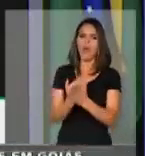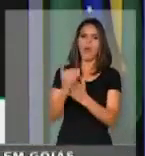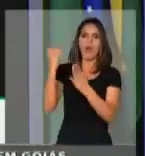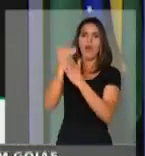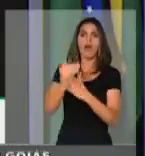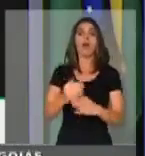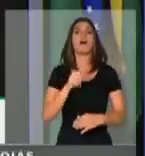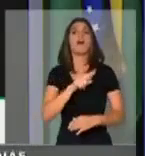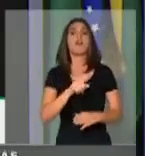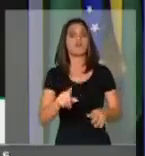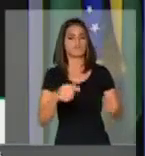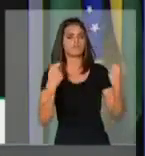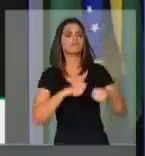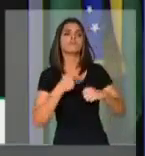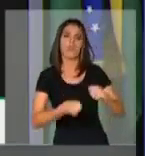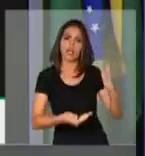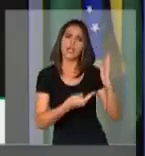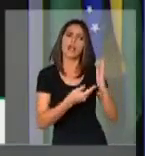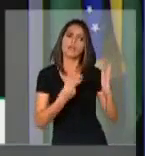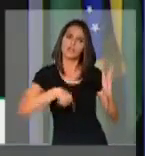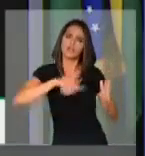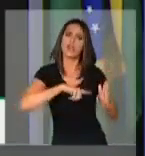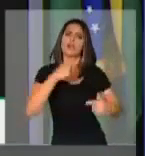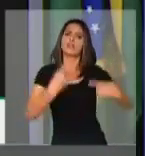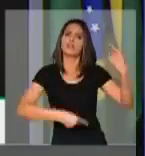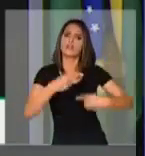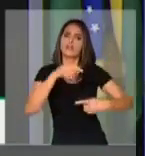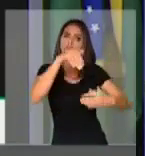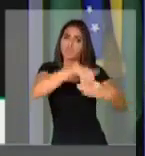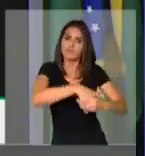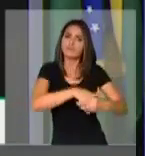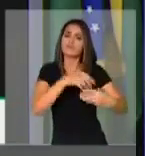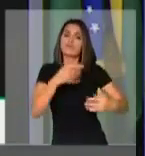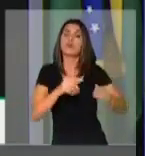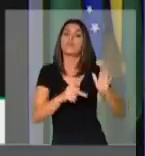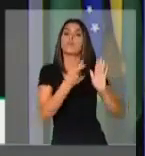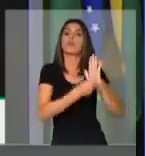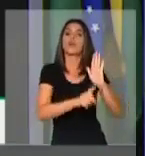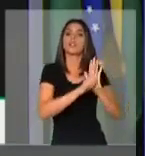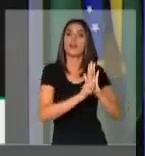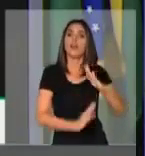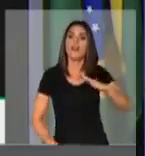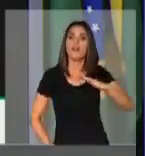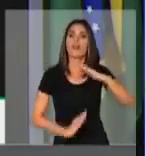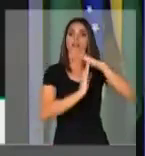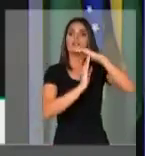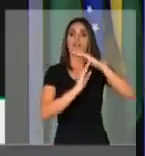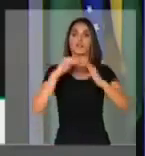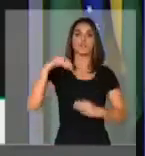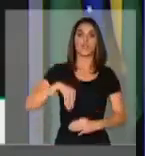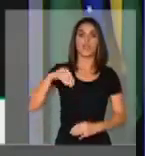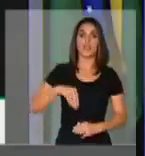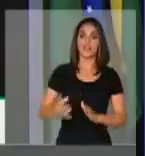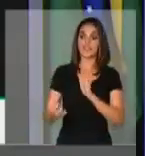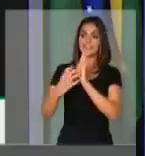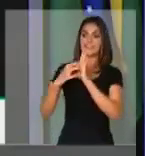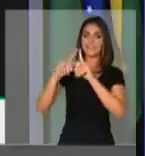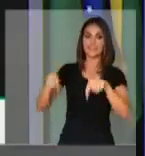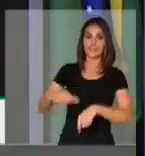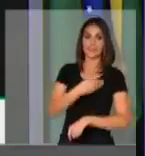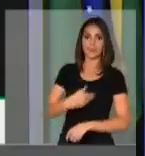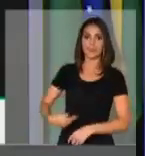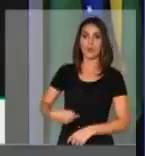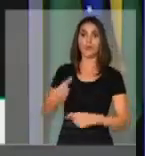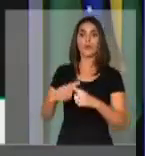Câmara também retome o debate e a votação do projeto que regulamenta o teto salarial do serviço público e acaba